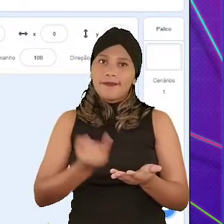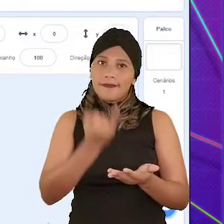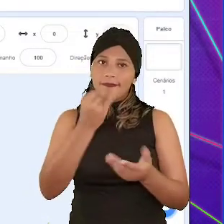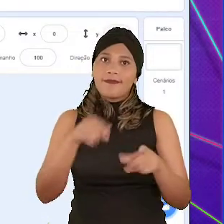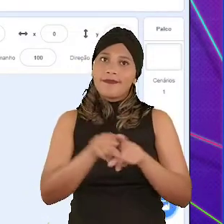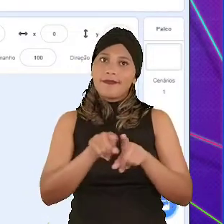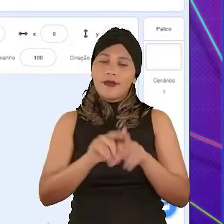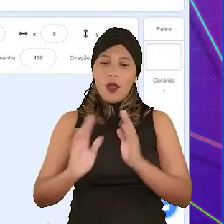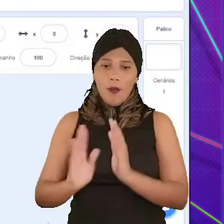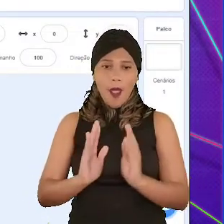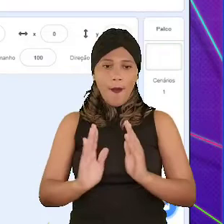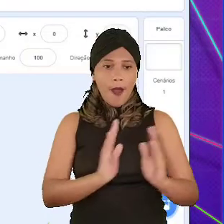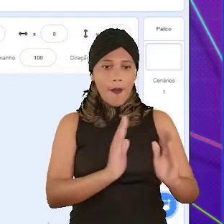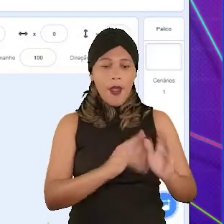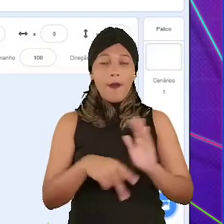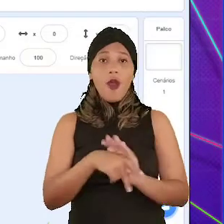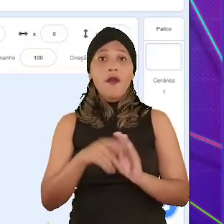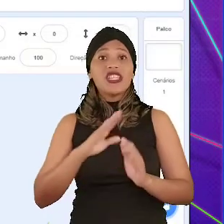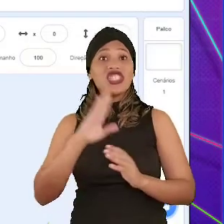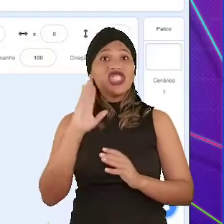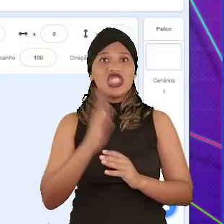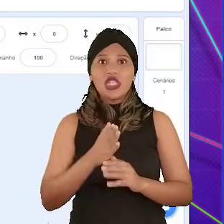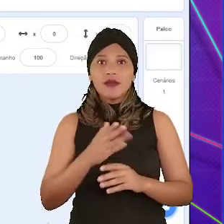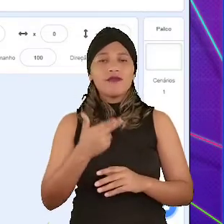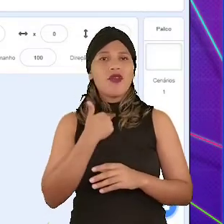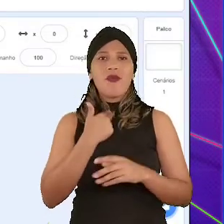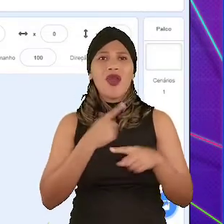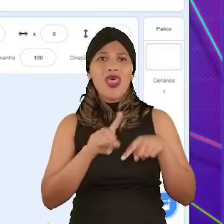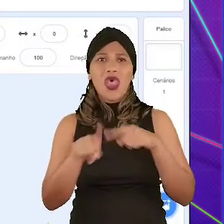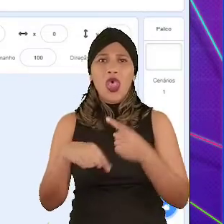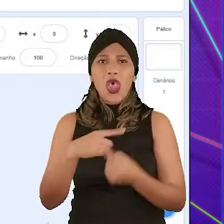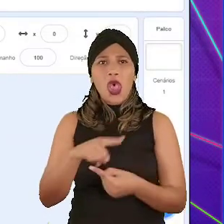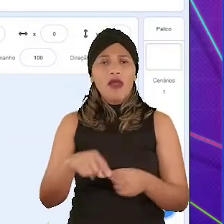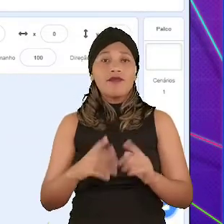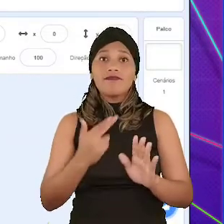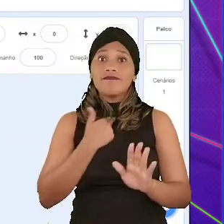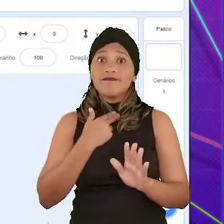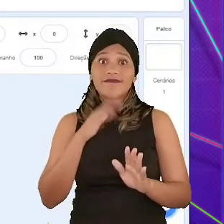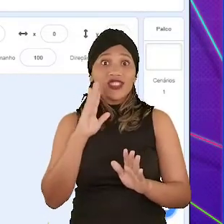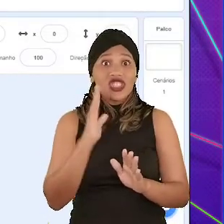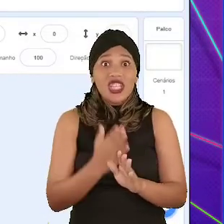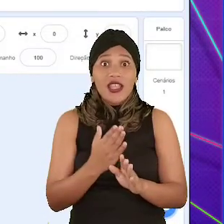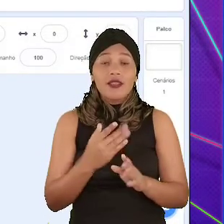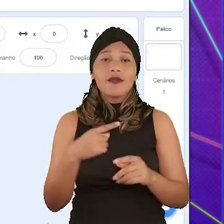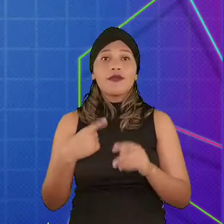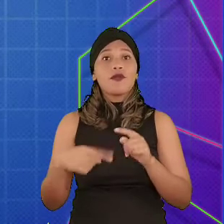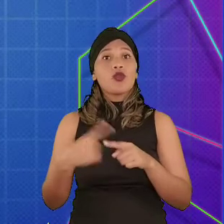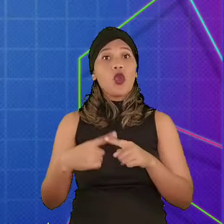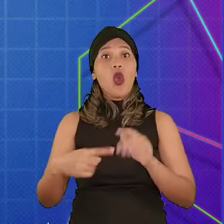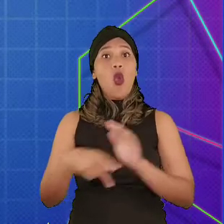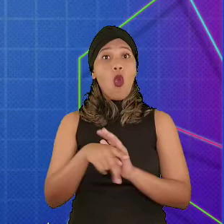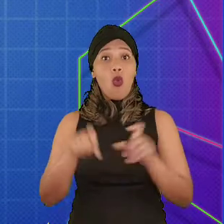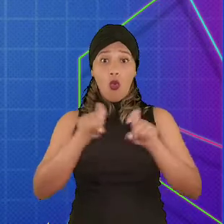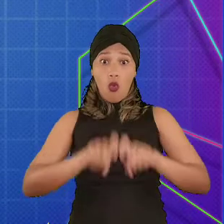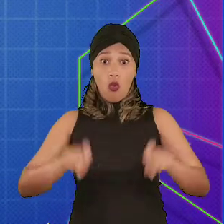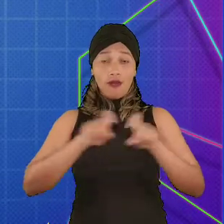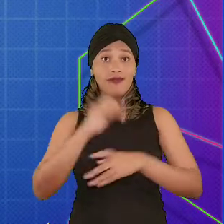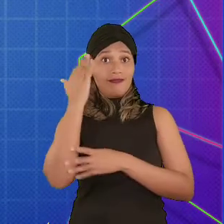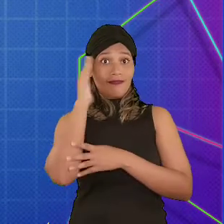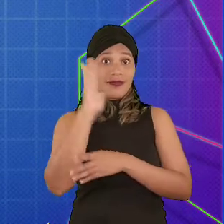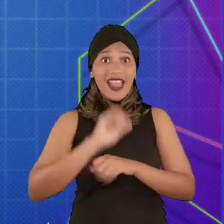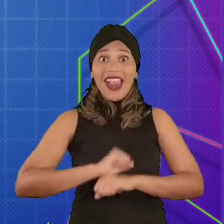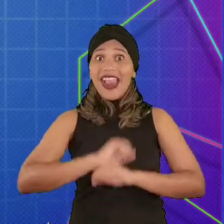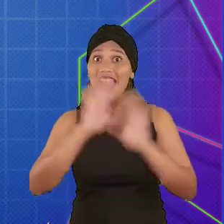de início é importante que essa sequência do bloco seja muito Direta em suas ligações e na mensagem que está tentando passar pois para nós